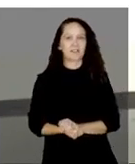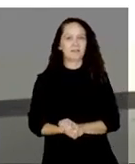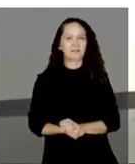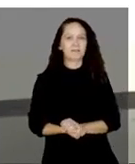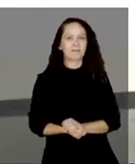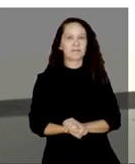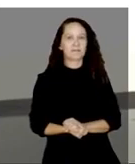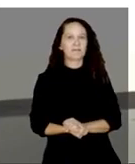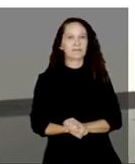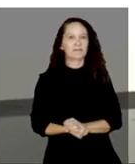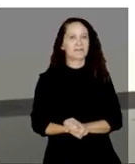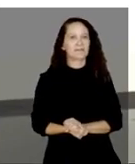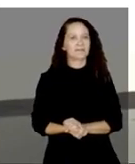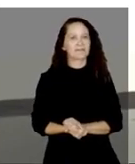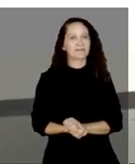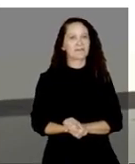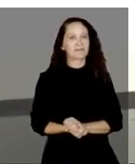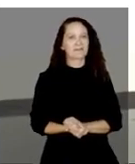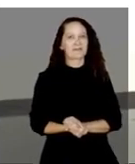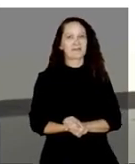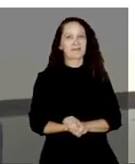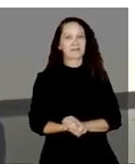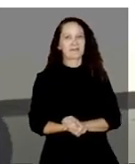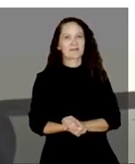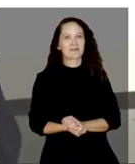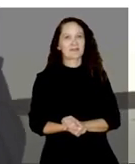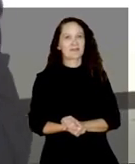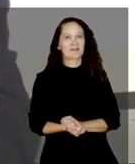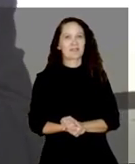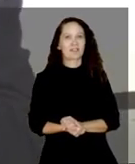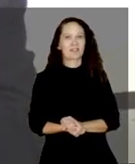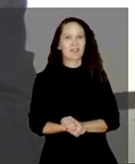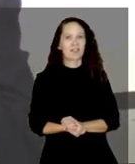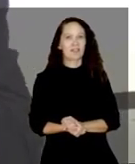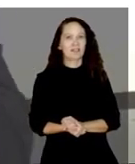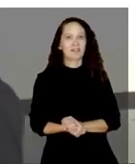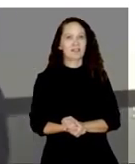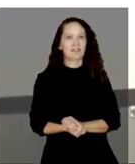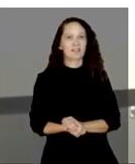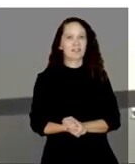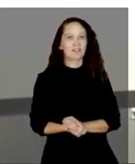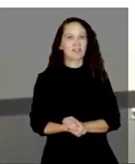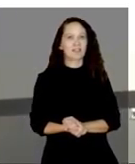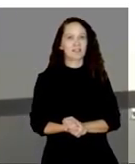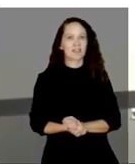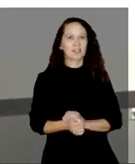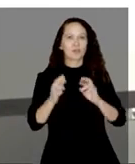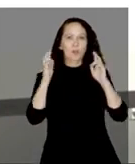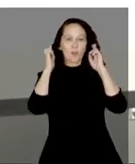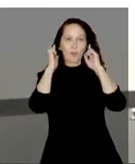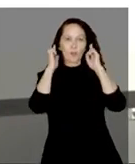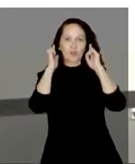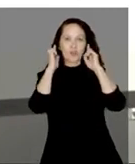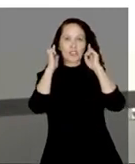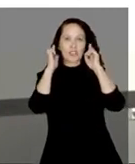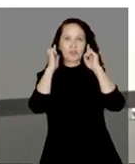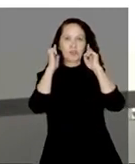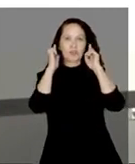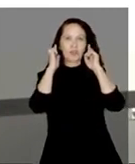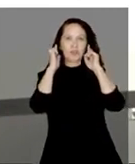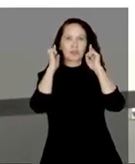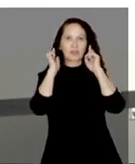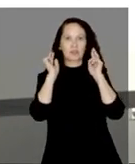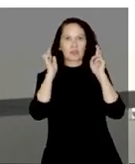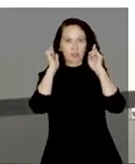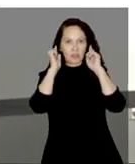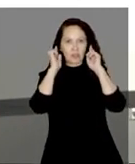também conosco o Marcos Maia, está conosco aqui, ex-deputado federal e foi presidente da Câmara, muito nos honra a presença dele